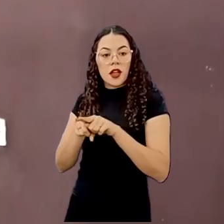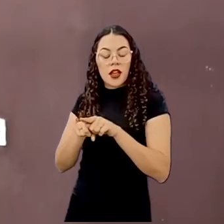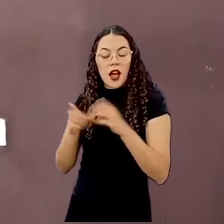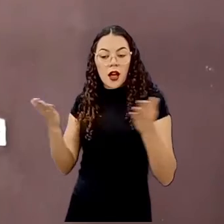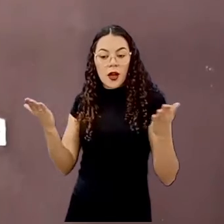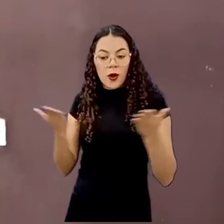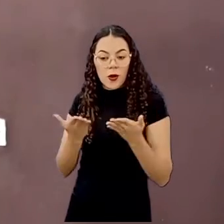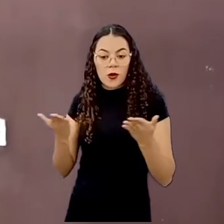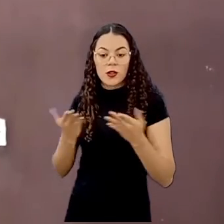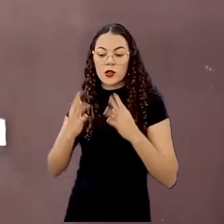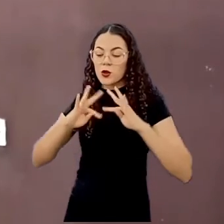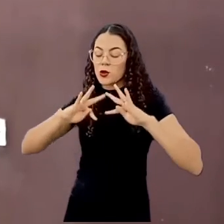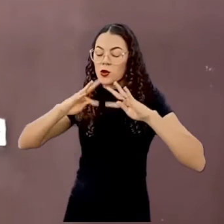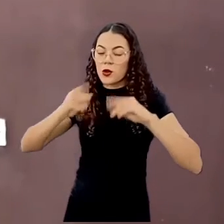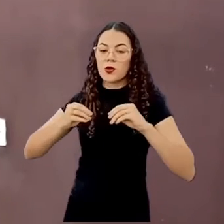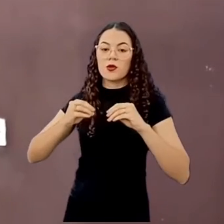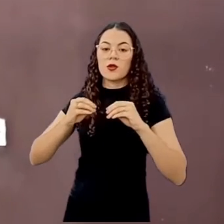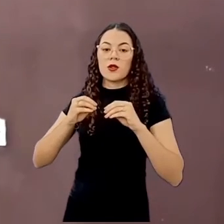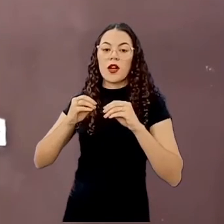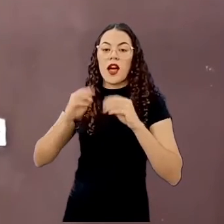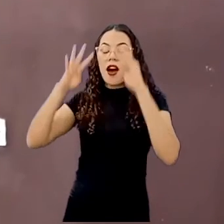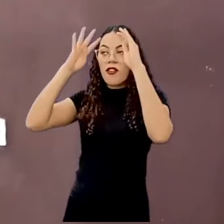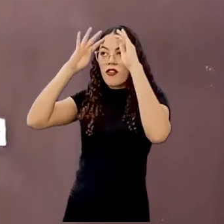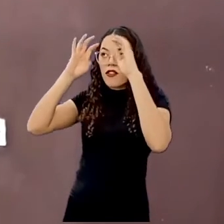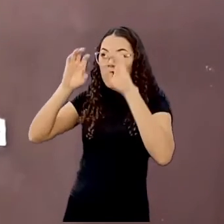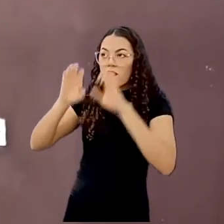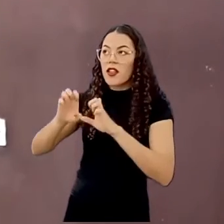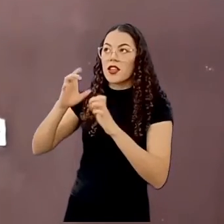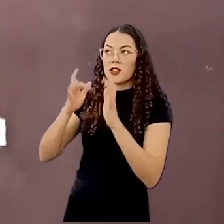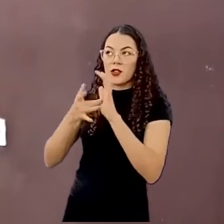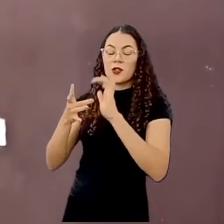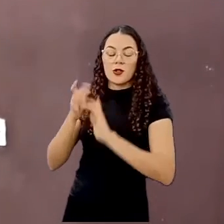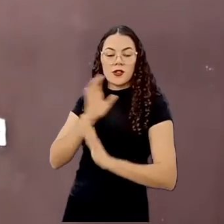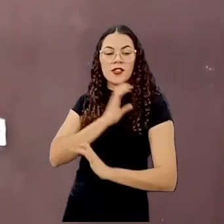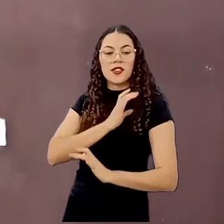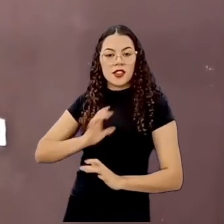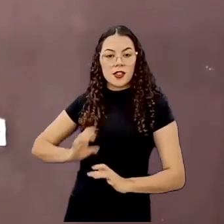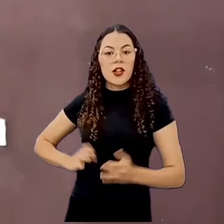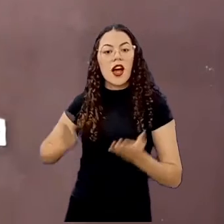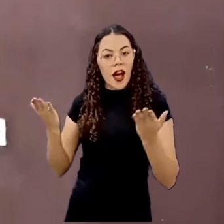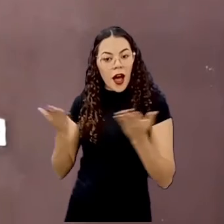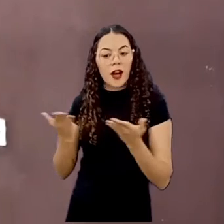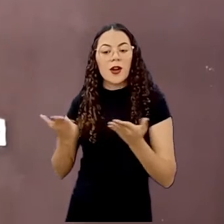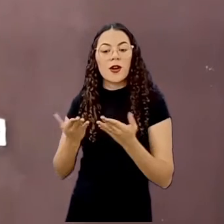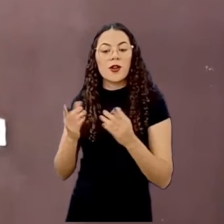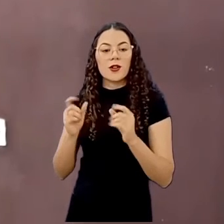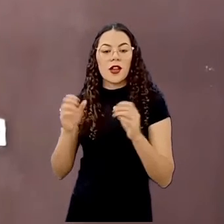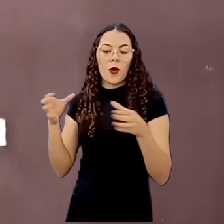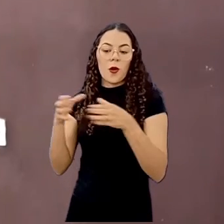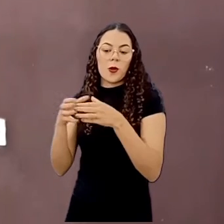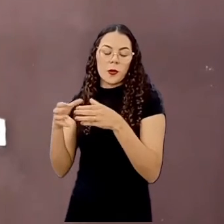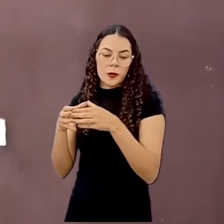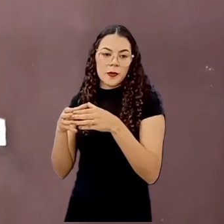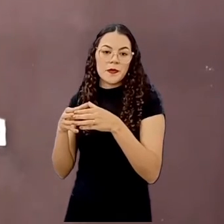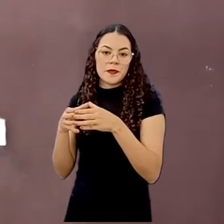agora todos depositado sua fé em Jesus Cristo, agora eles eram uma comunidade.